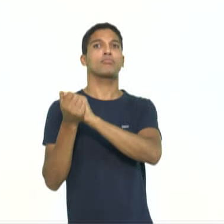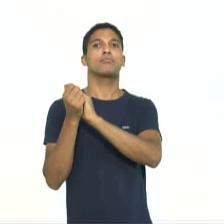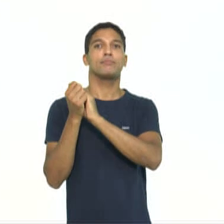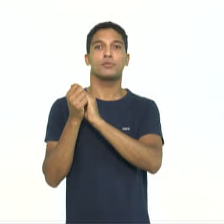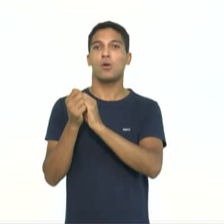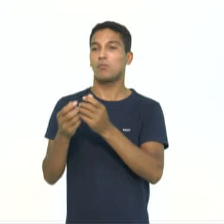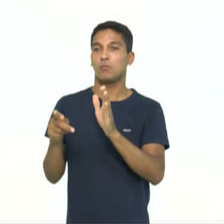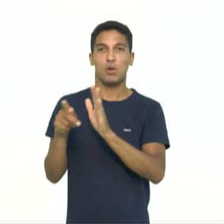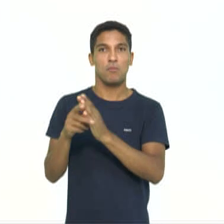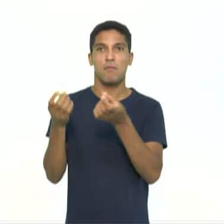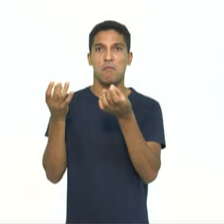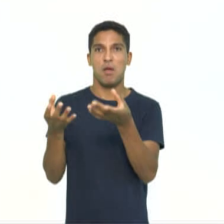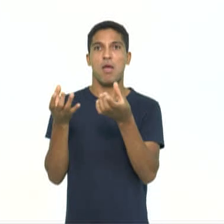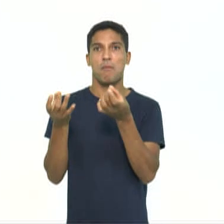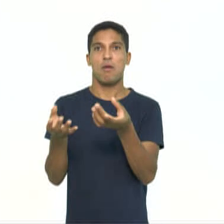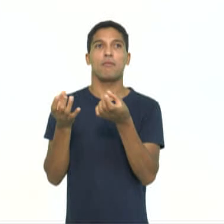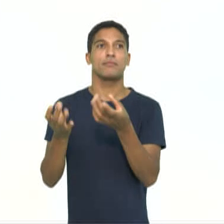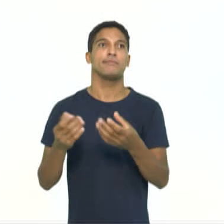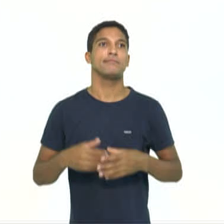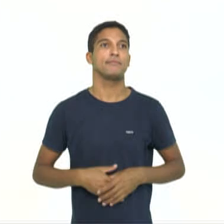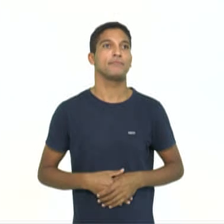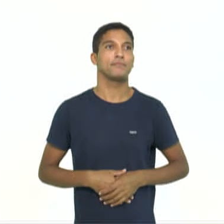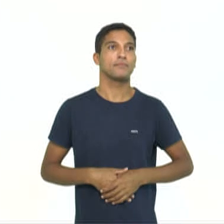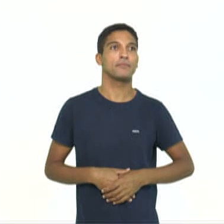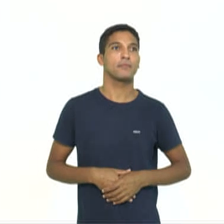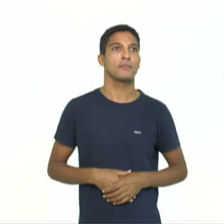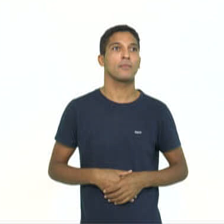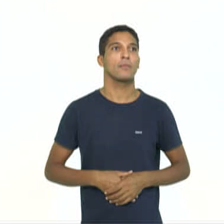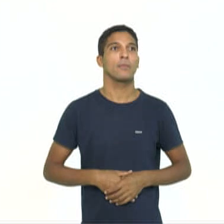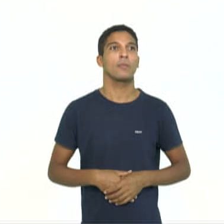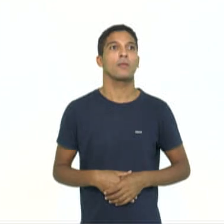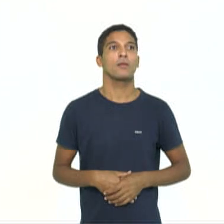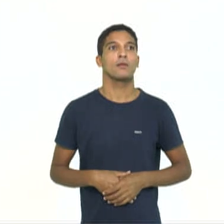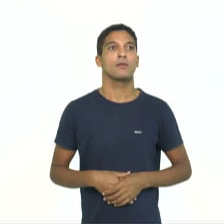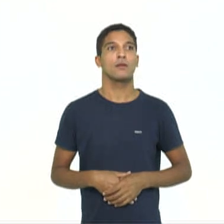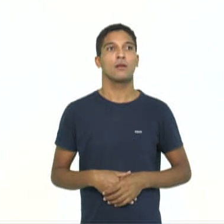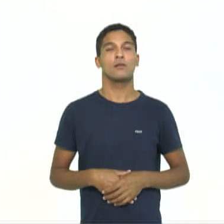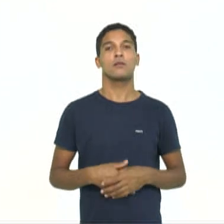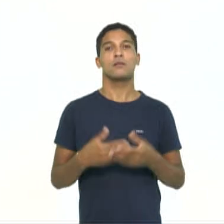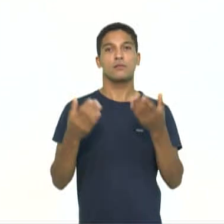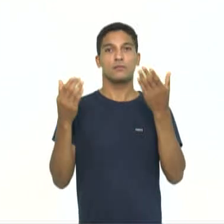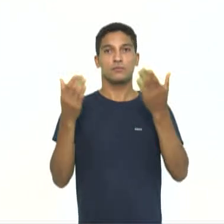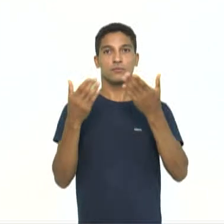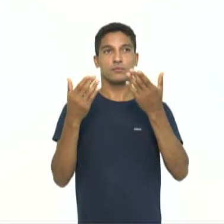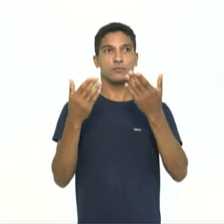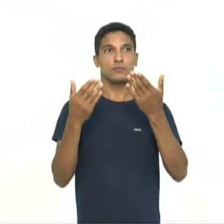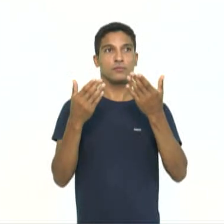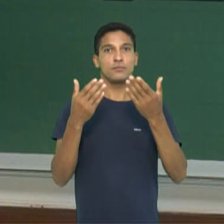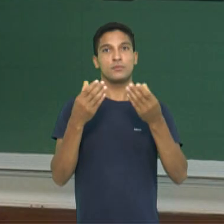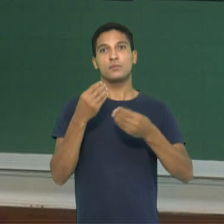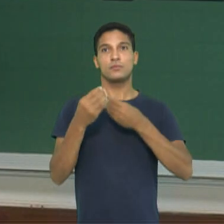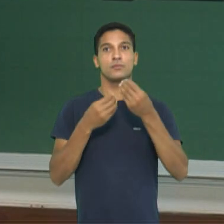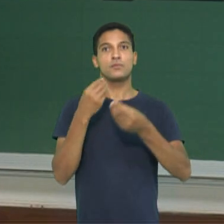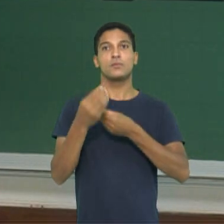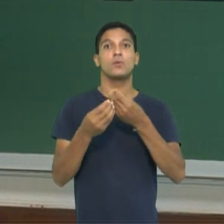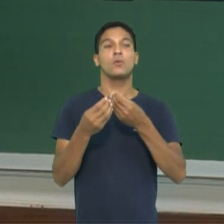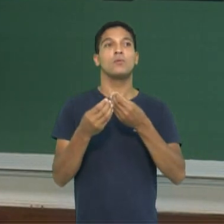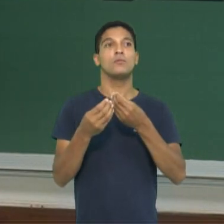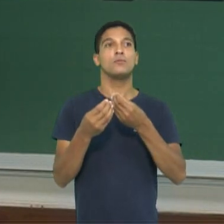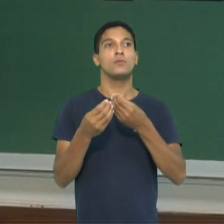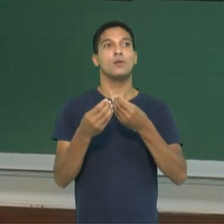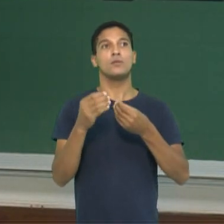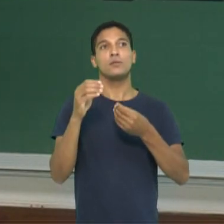né? Porque arte, além de muitas vezes ser mercadoria, muitas vezes ela também é crítica, como nós vamos ver também na próxima